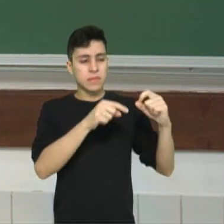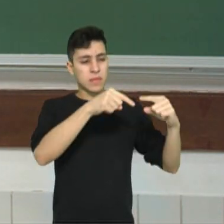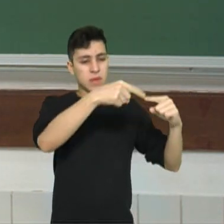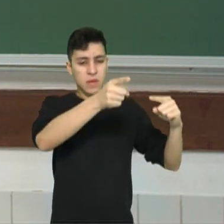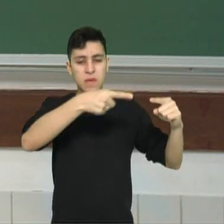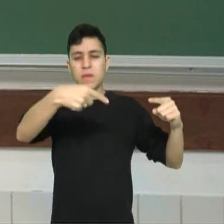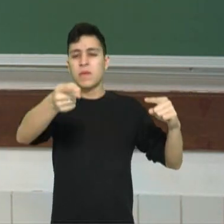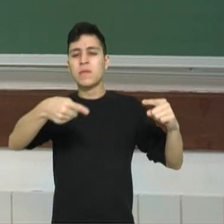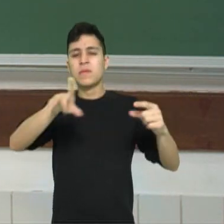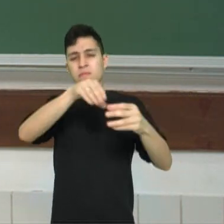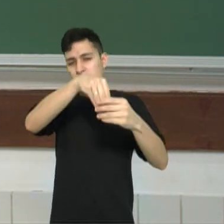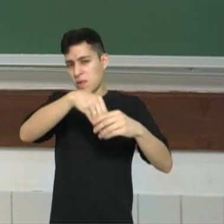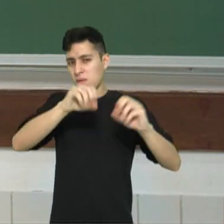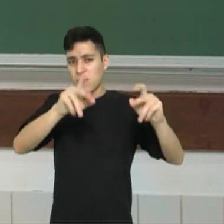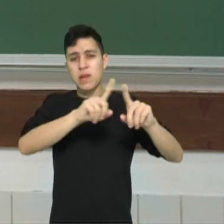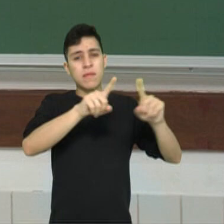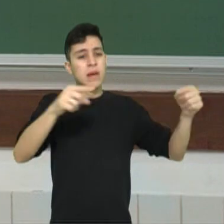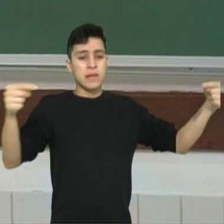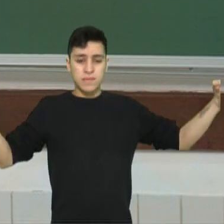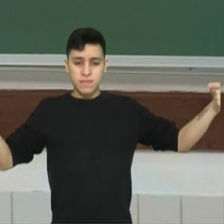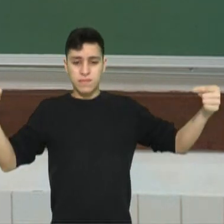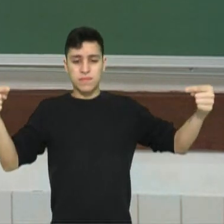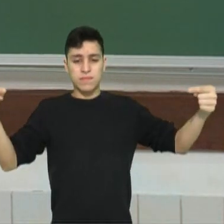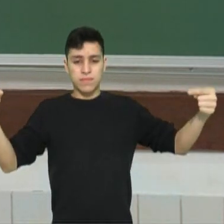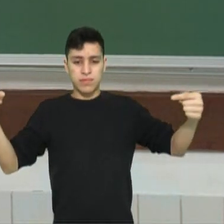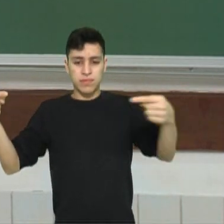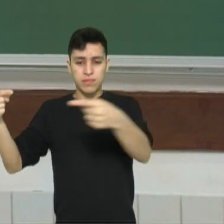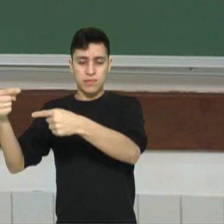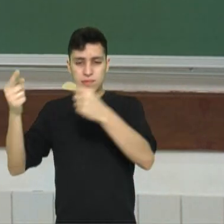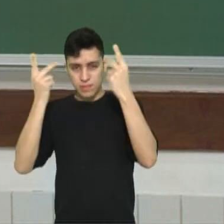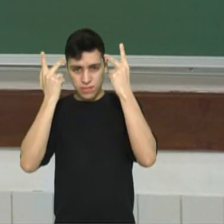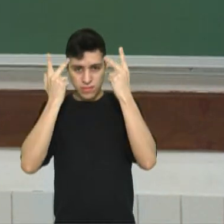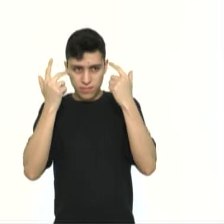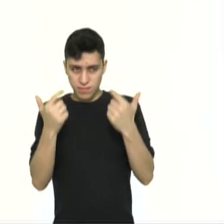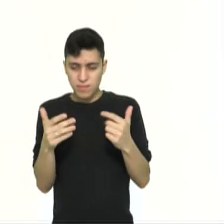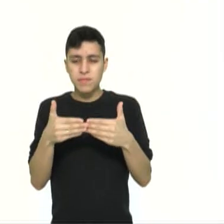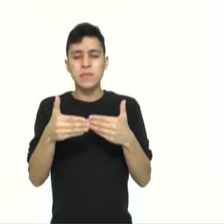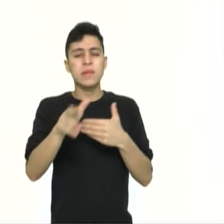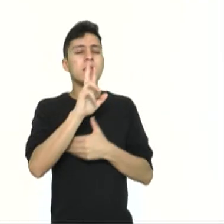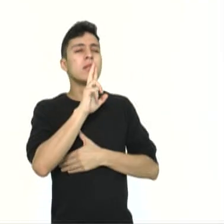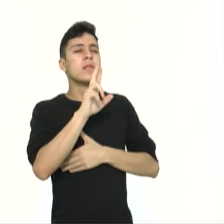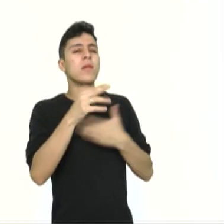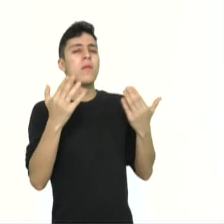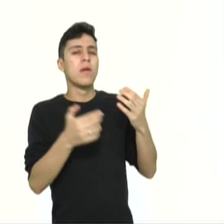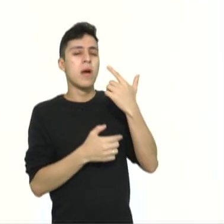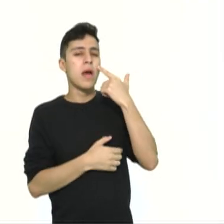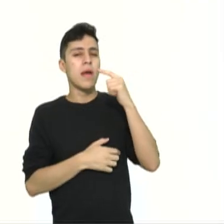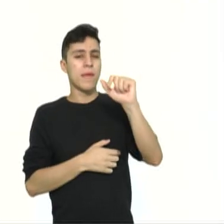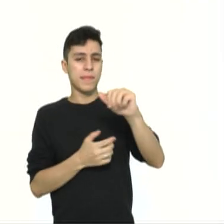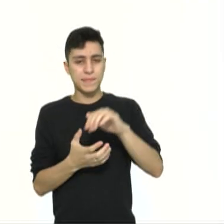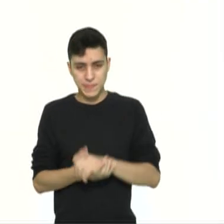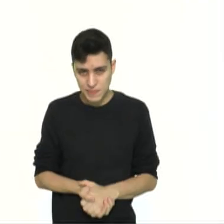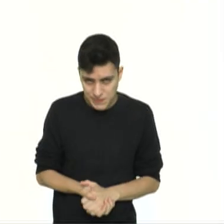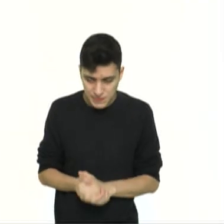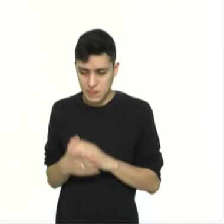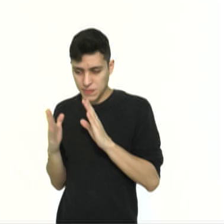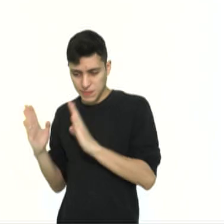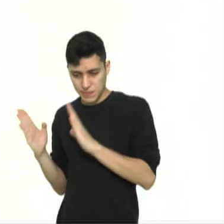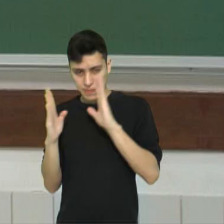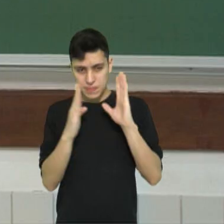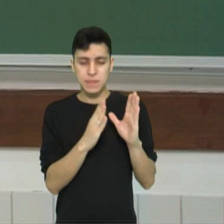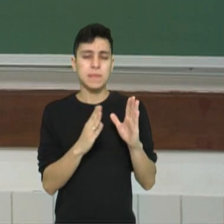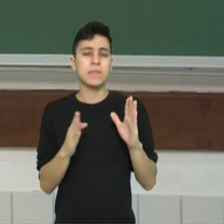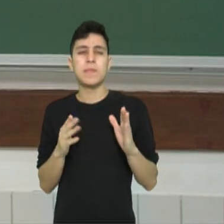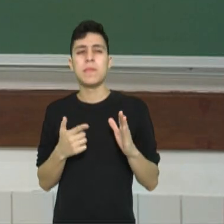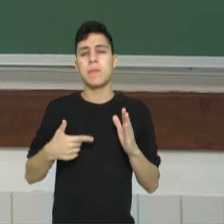fazendo no interior disso aí, ok? Então, vamos avançar ali. Então, temos como nossa resposta, então, a letra A, ok? Vamos, então, para a